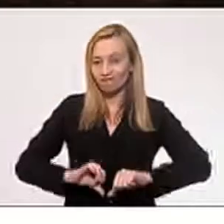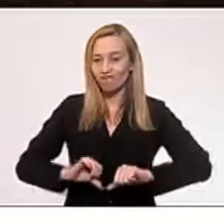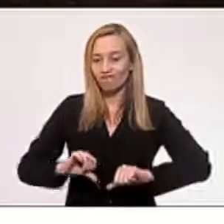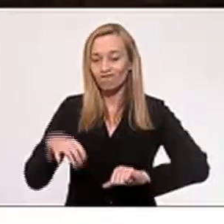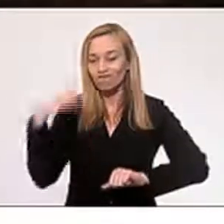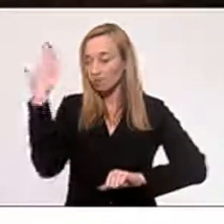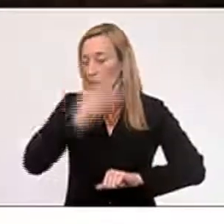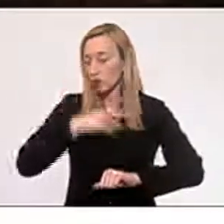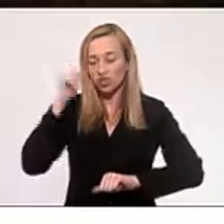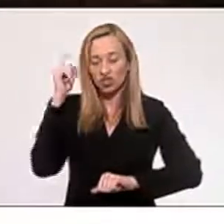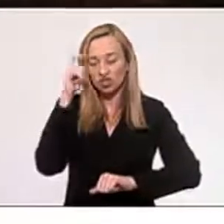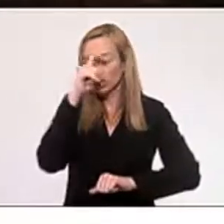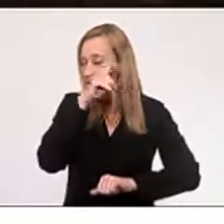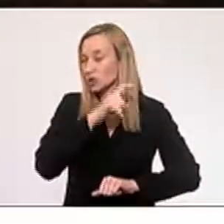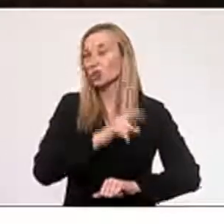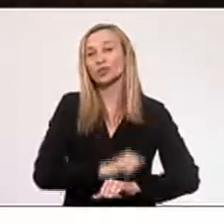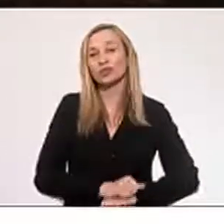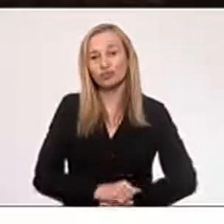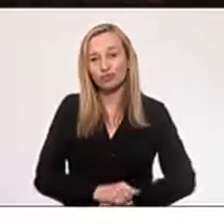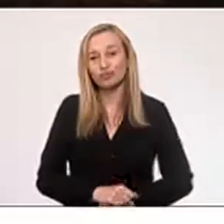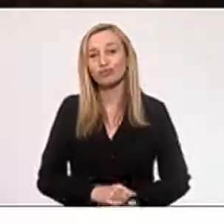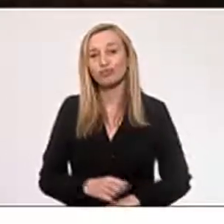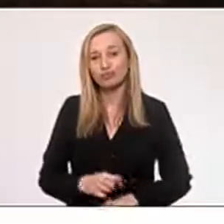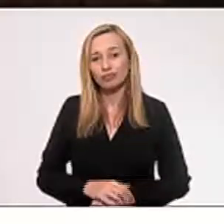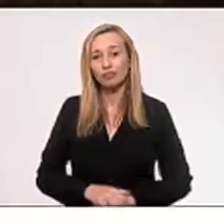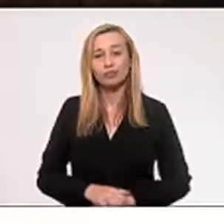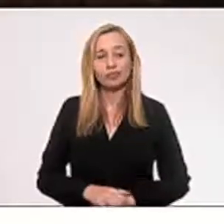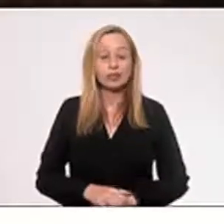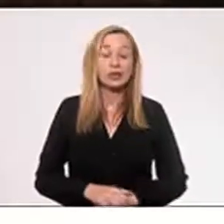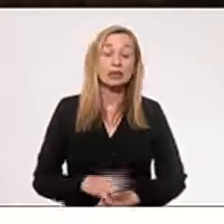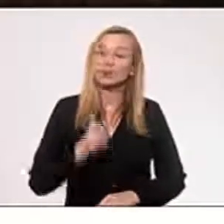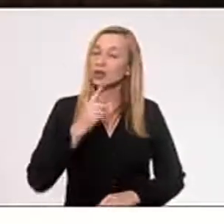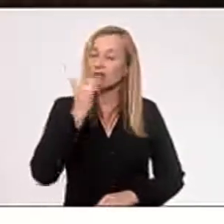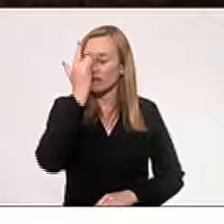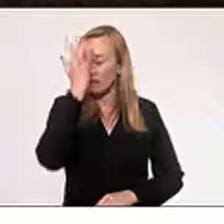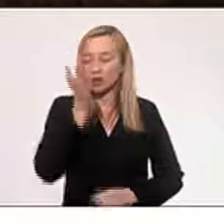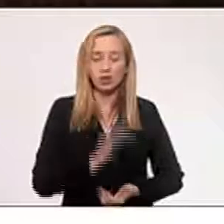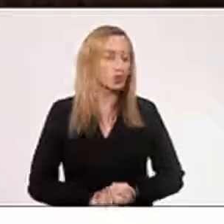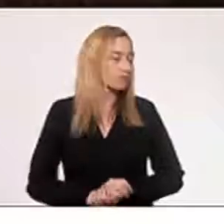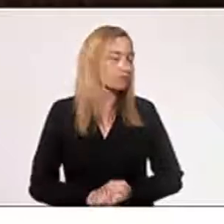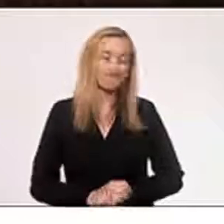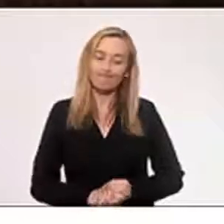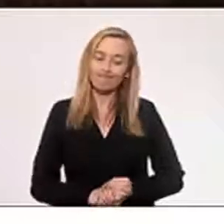provação em relação ao seu financiamento, porque não é fácil